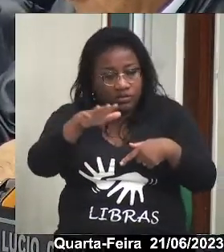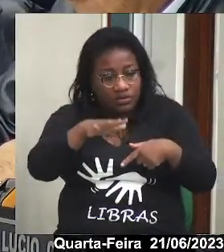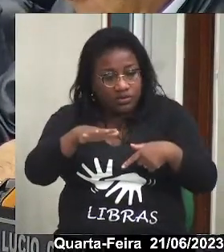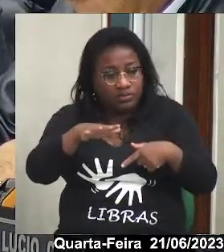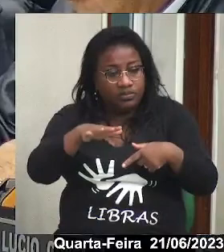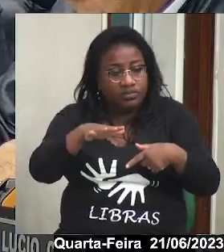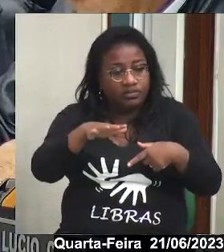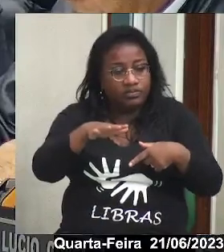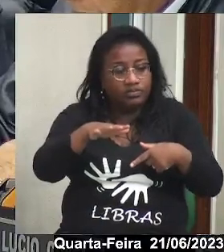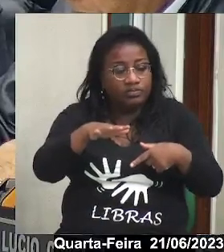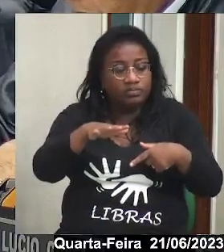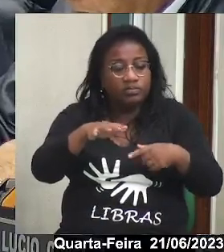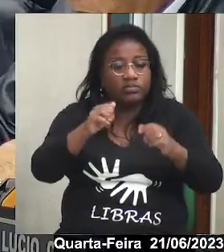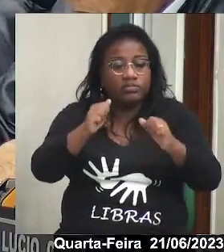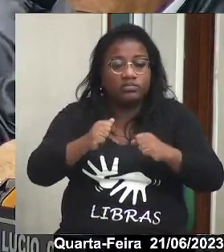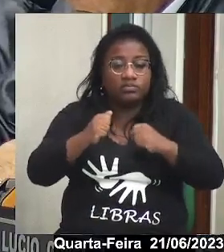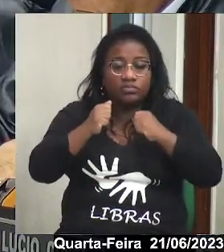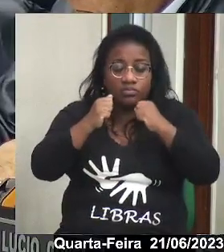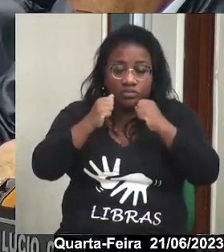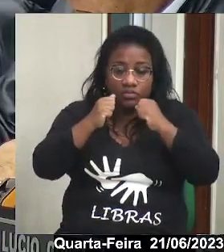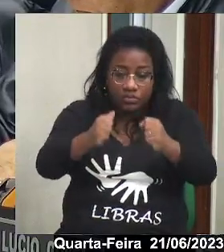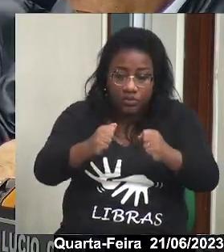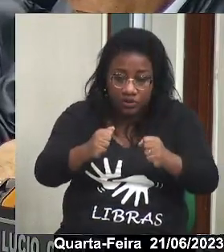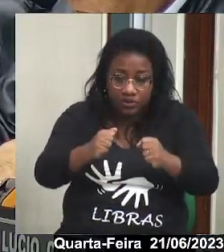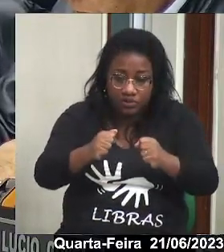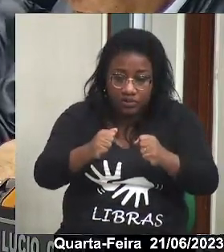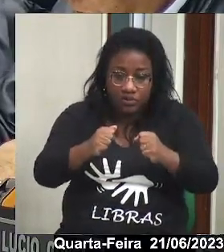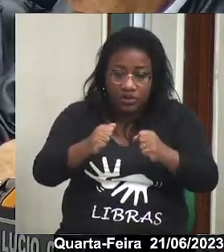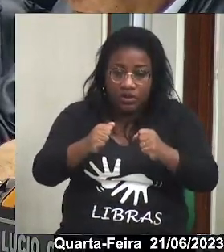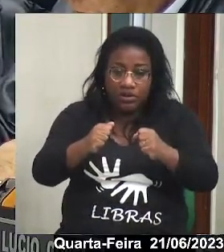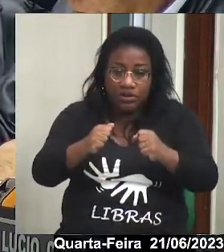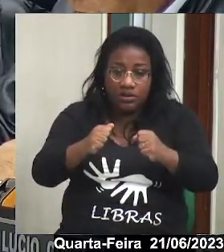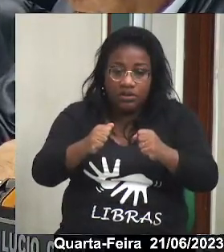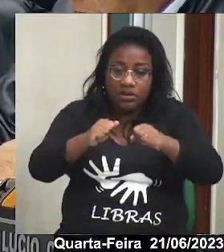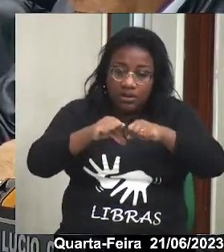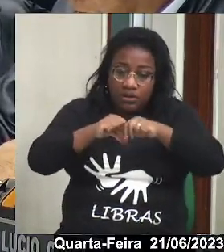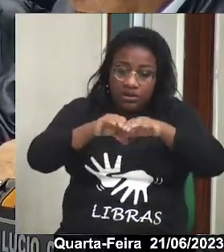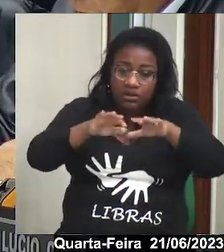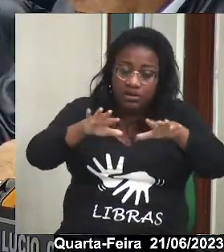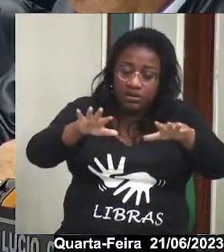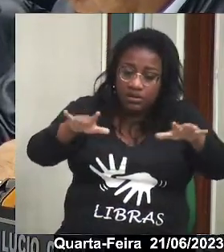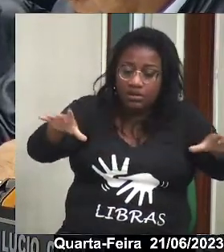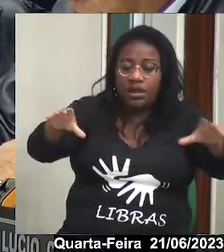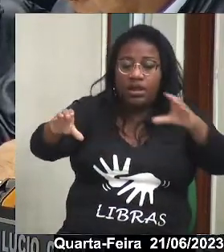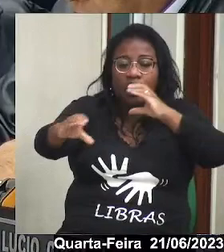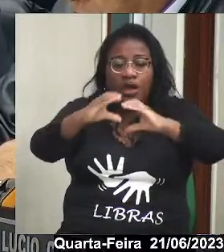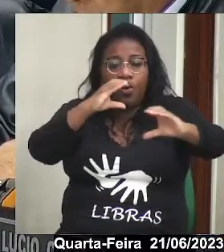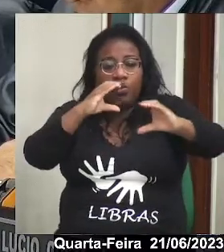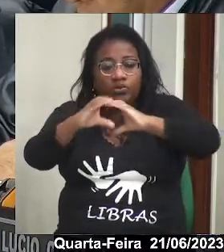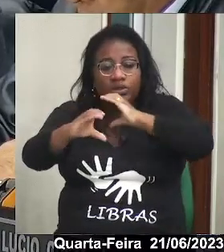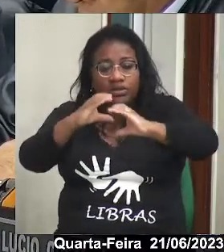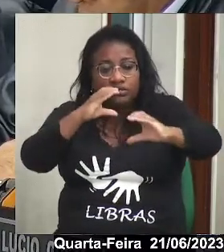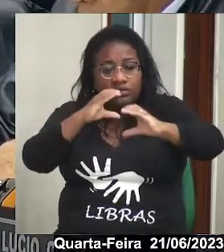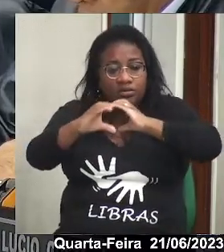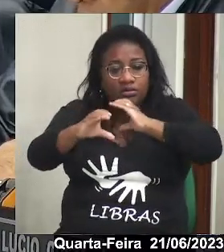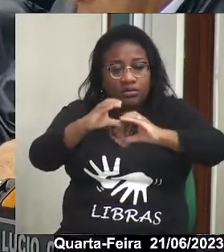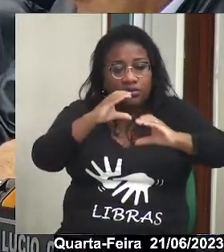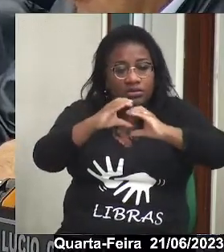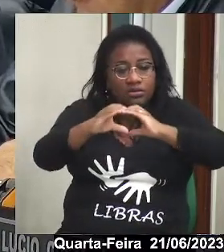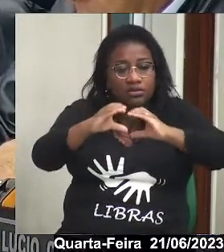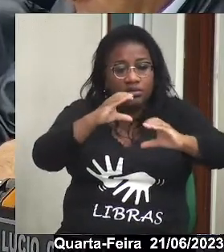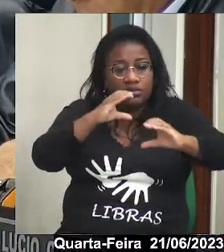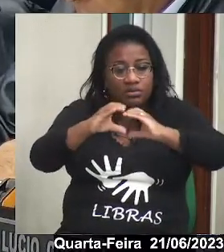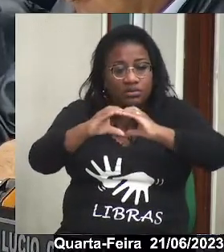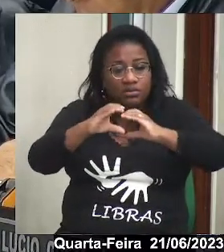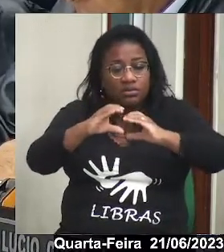contato de outros vereadores também e poder estender esse link de diálogo, esse link de conversa,